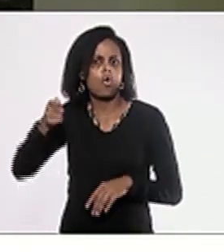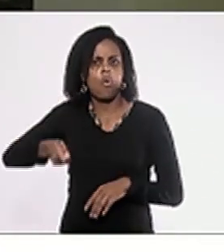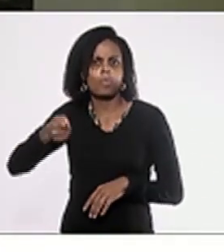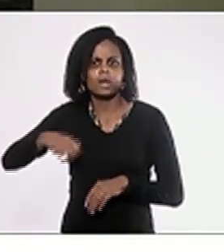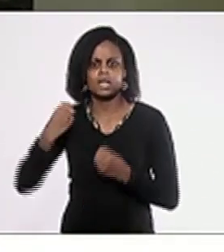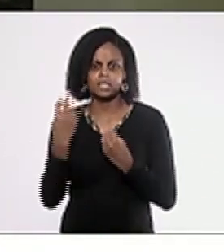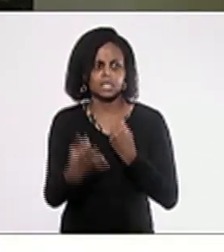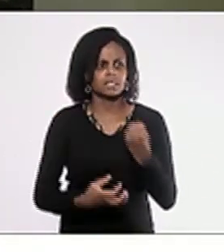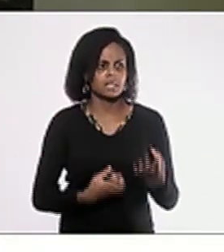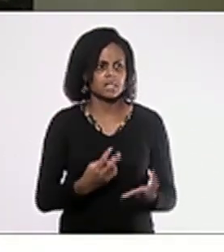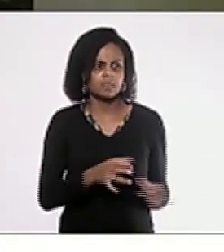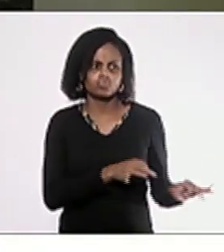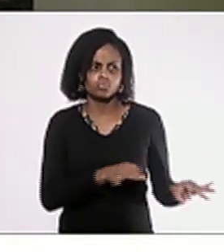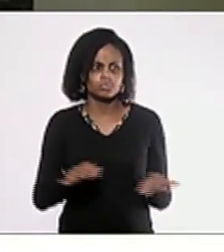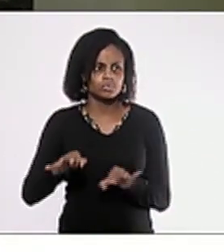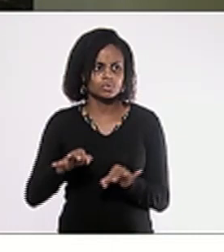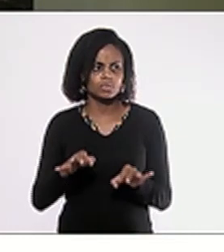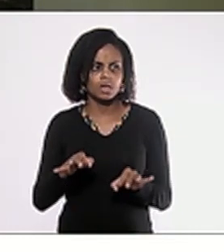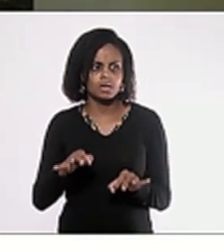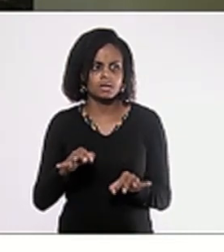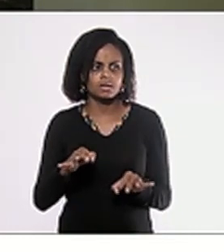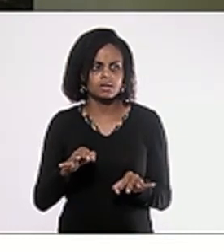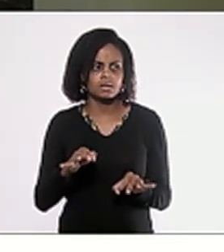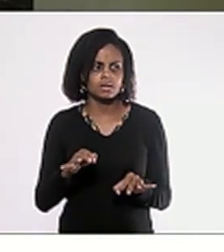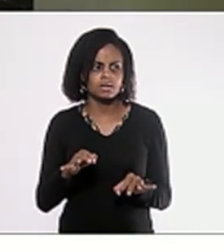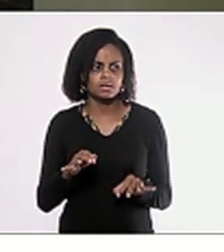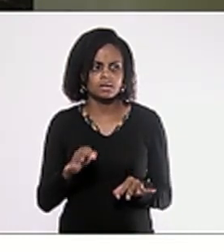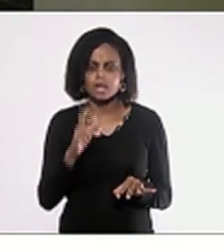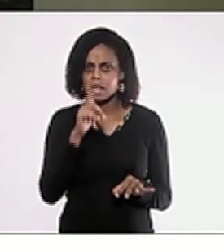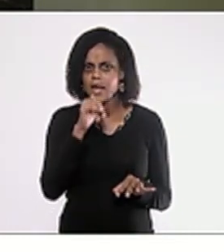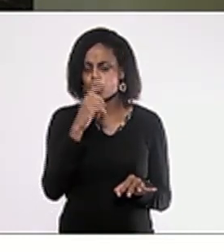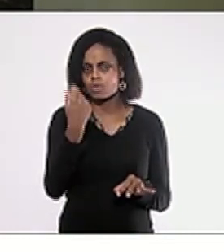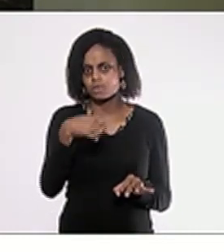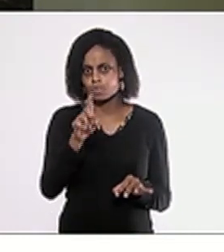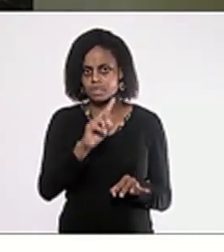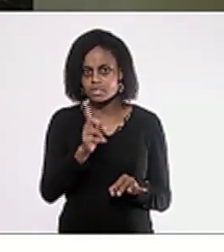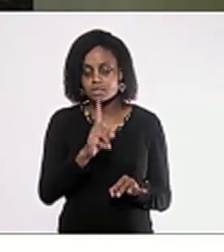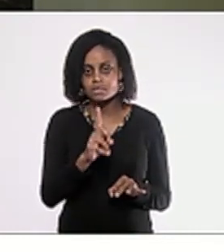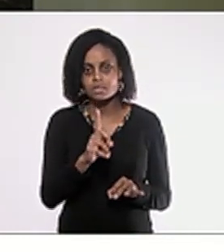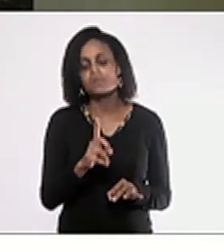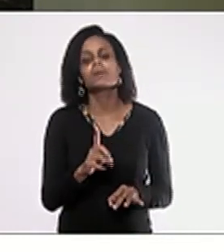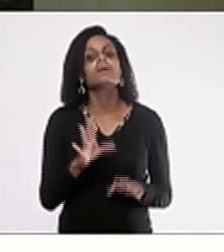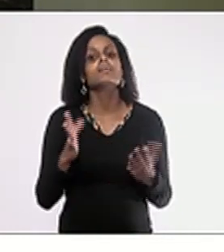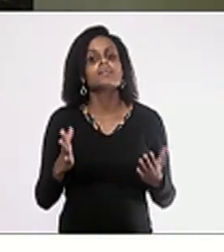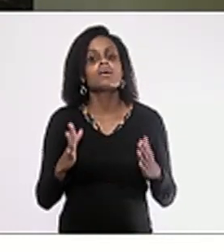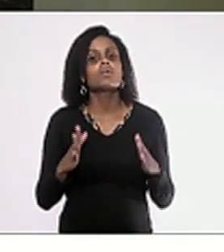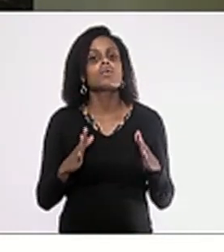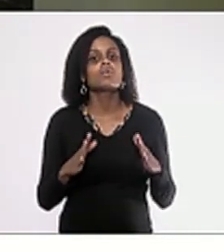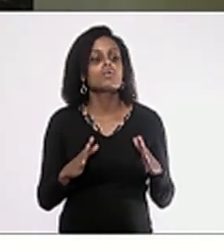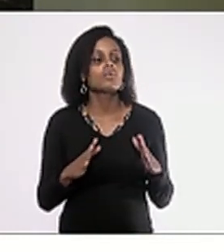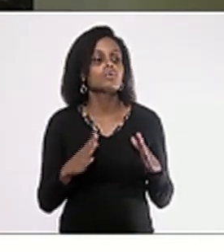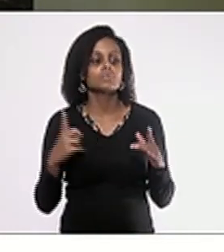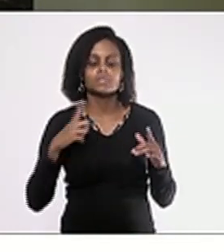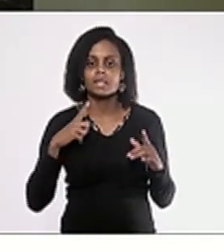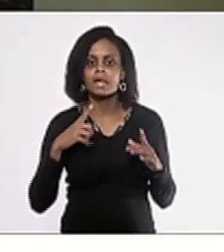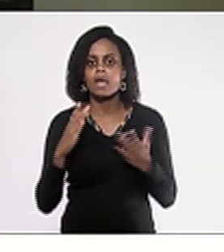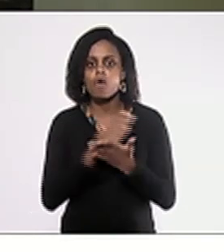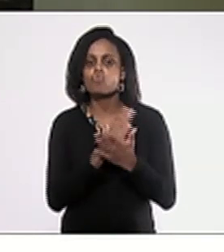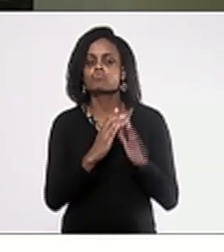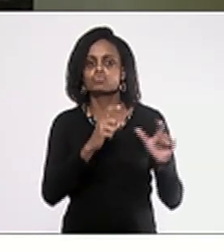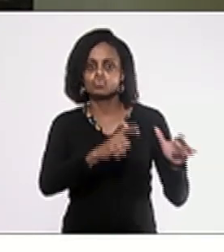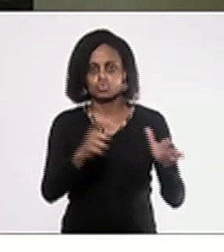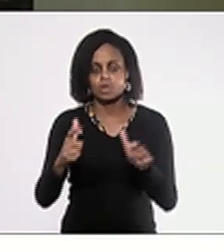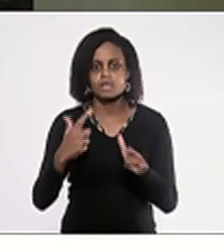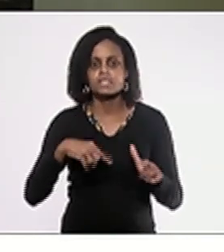forma contínua, diariamente, o abastecimento. Então, existe algumas localidades